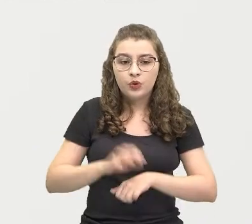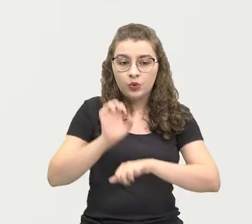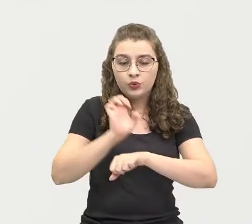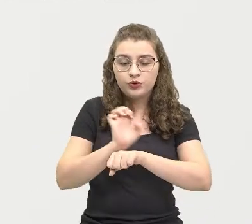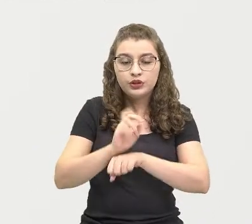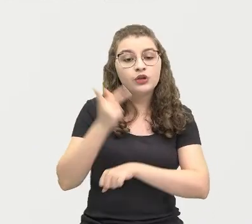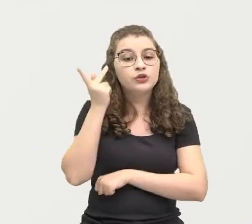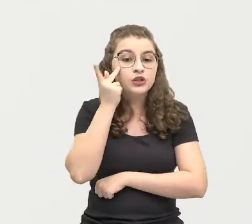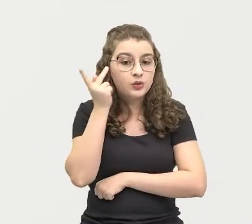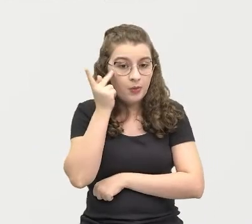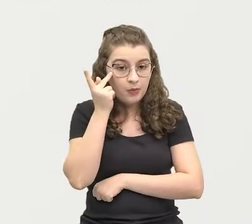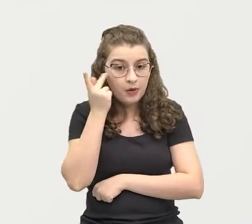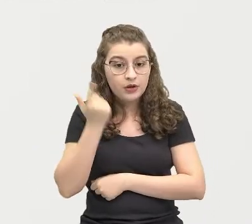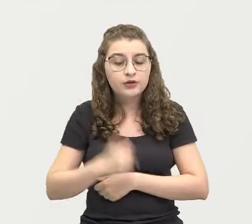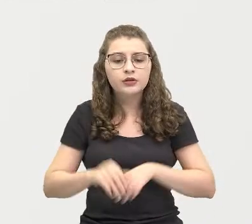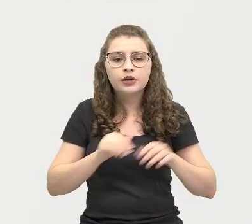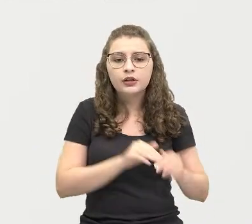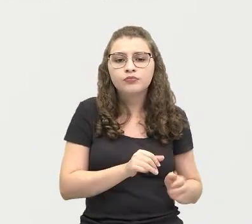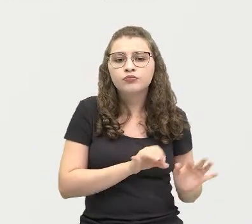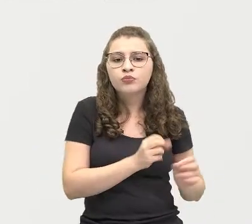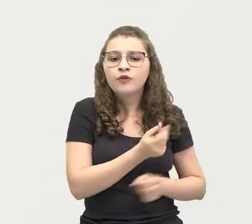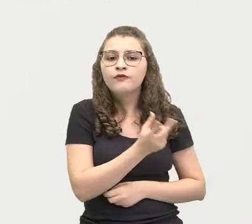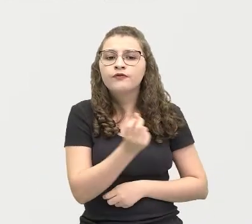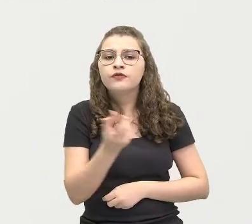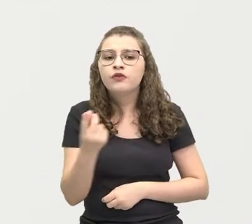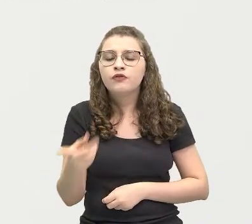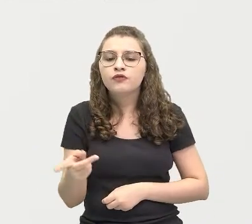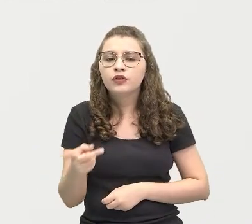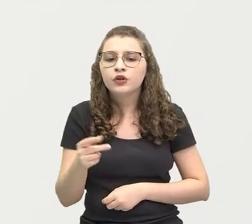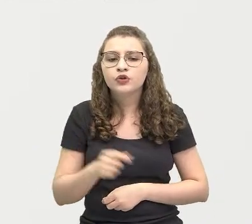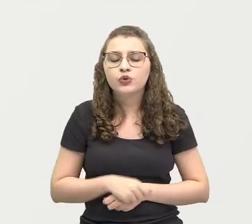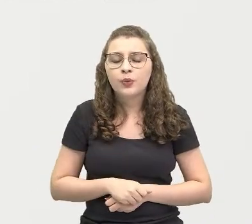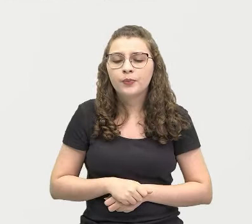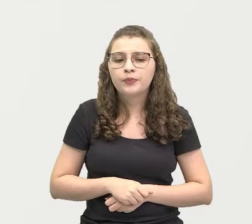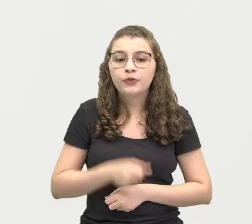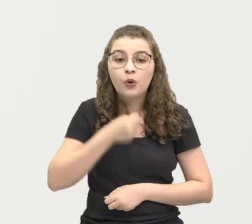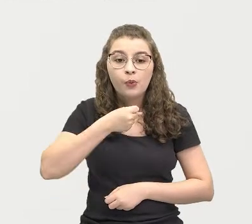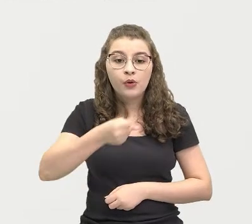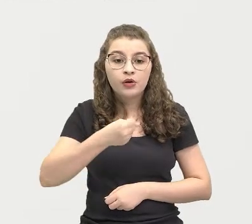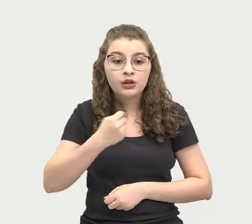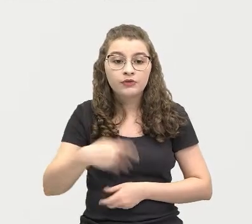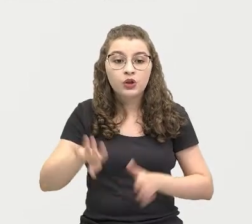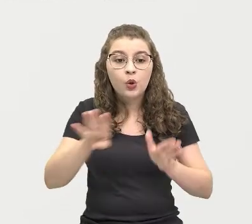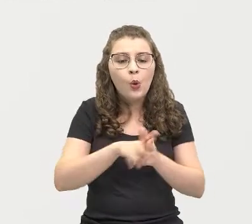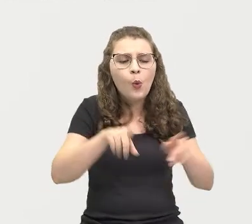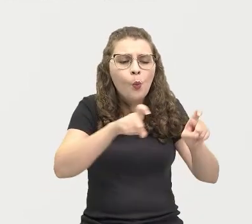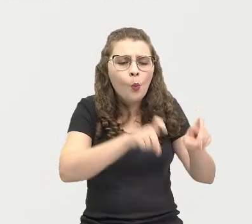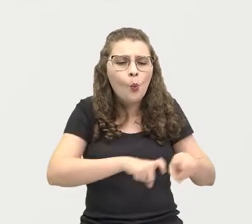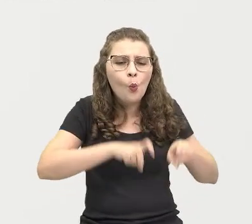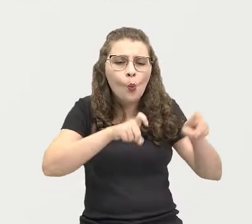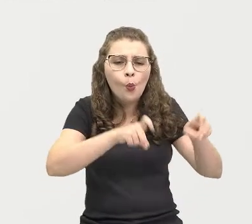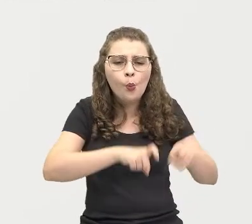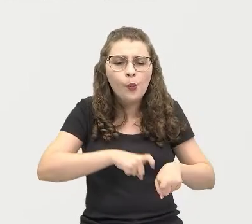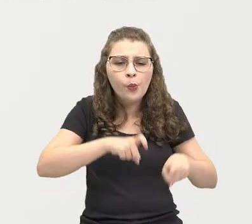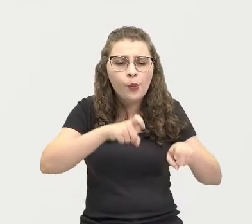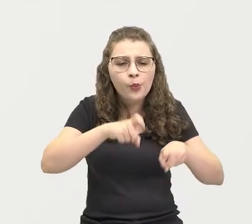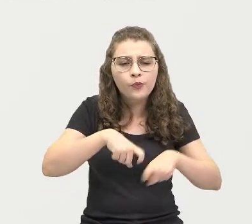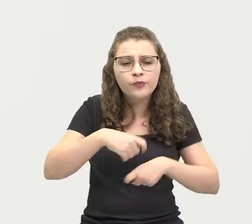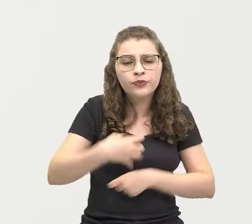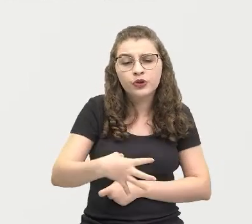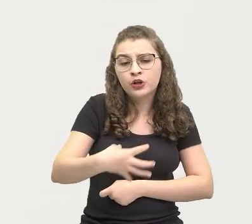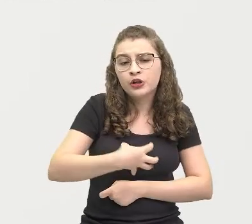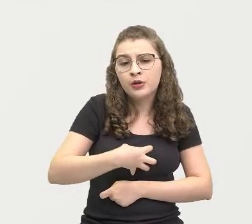Paulo, e ele foi enviado, olha só, como correspondente para o interior da Bahia, na região